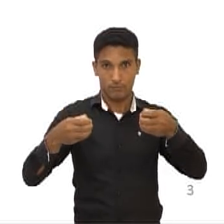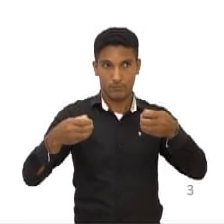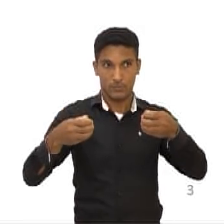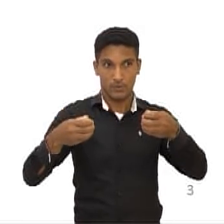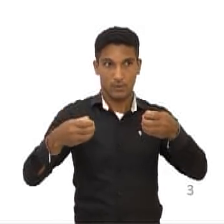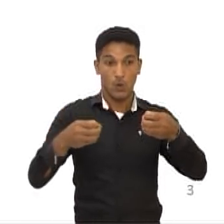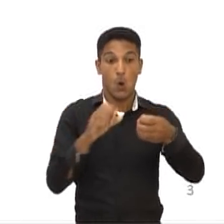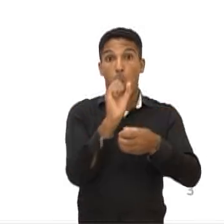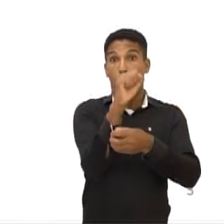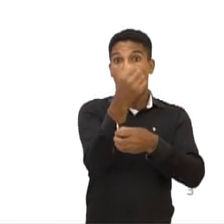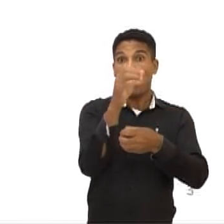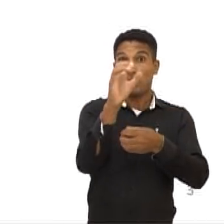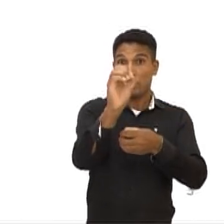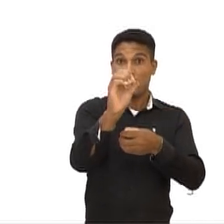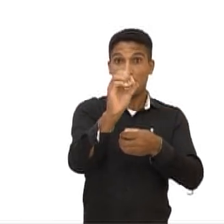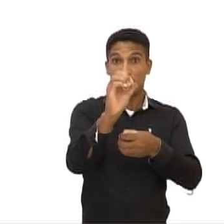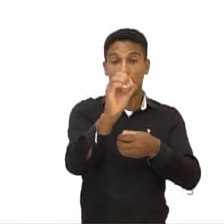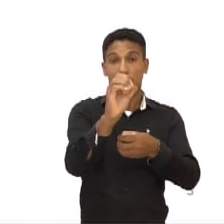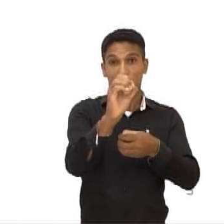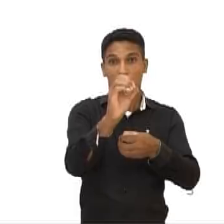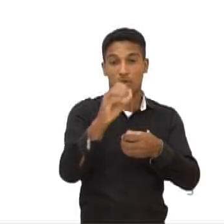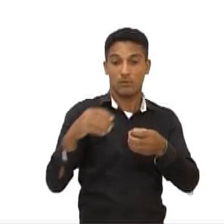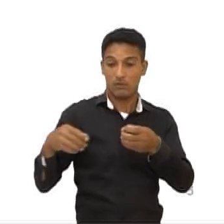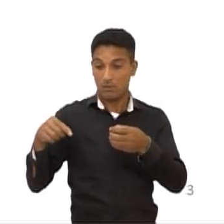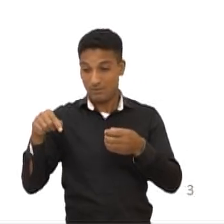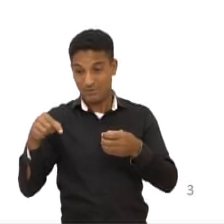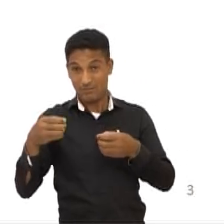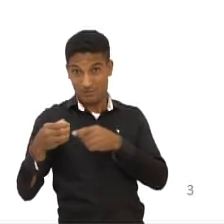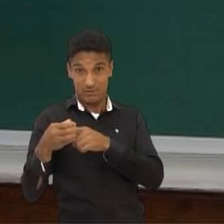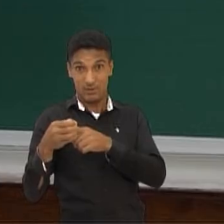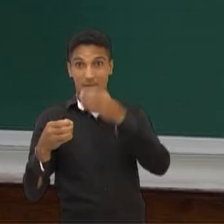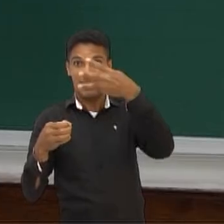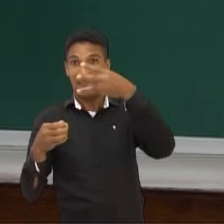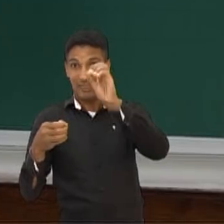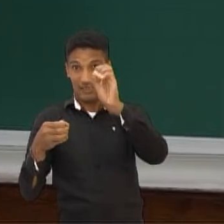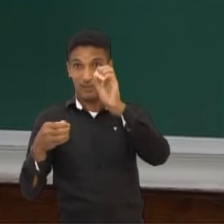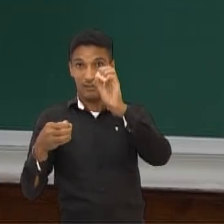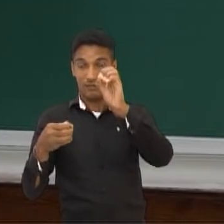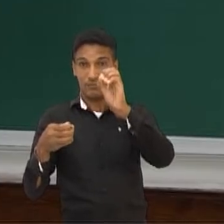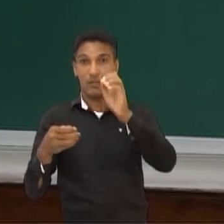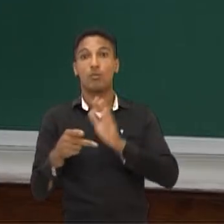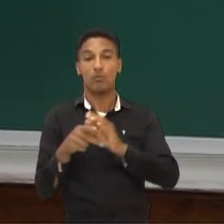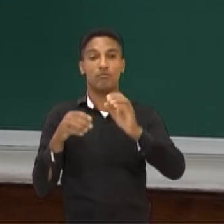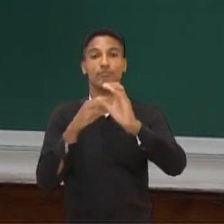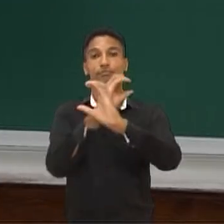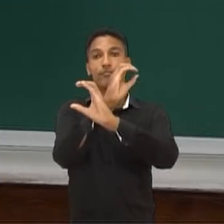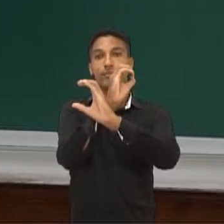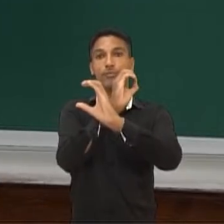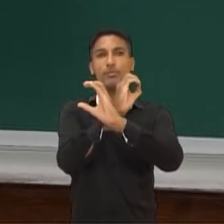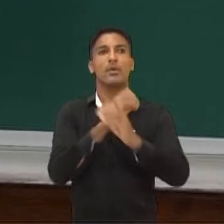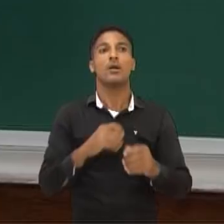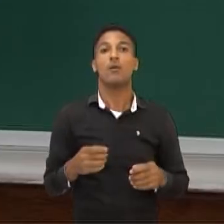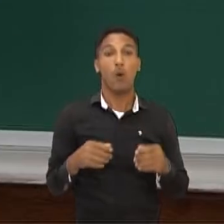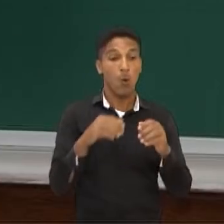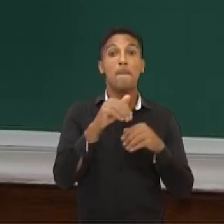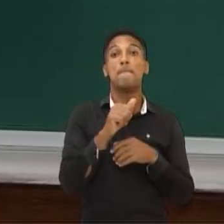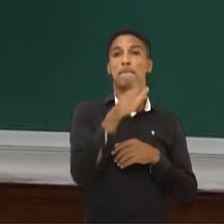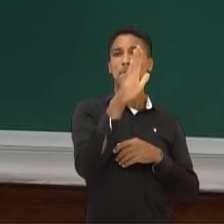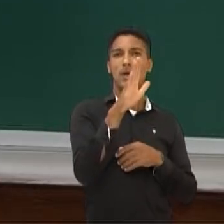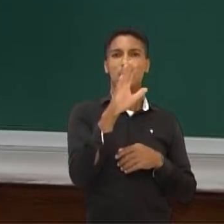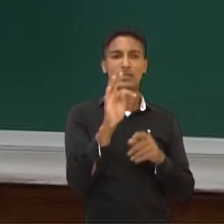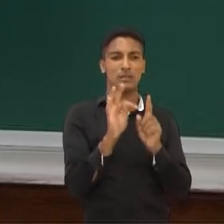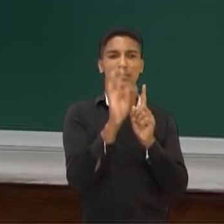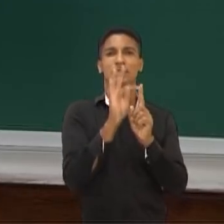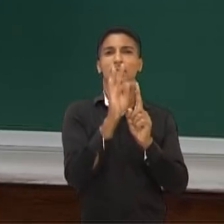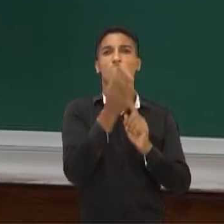a 80 graus Celsius, eu tenho um segundo corpo a 30 graus Celsius. Cara, o de maior temperatura, as